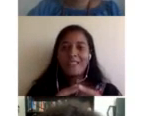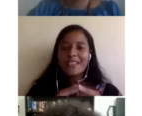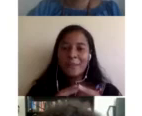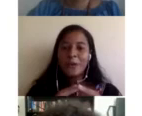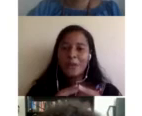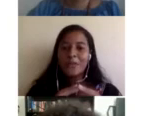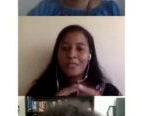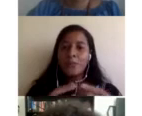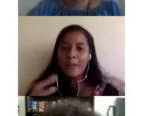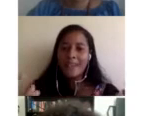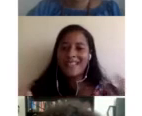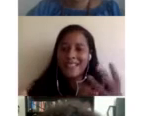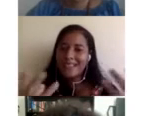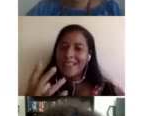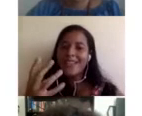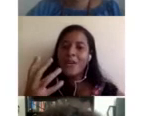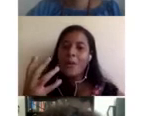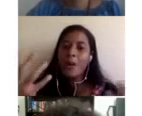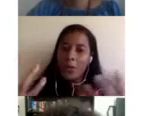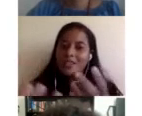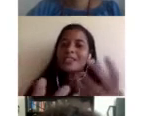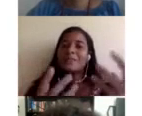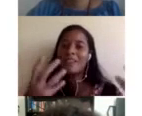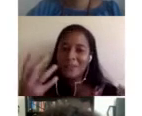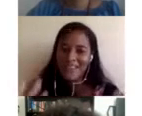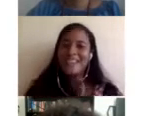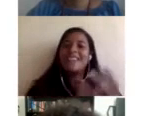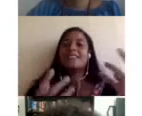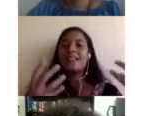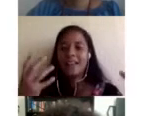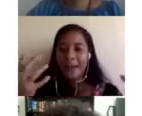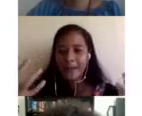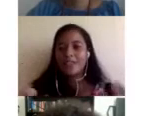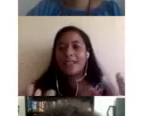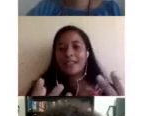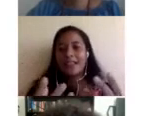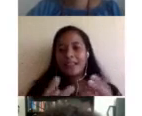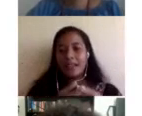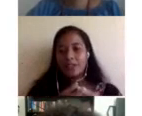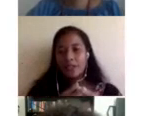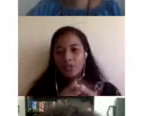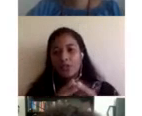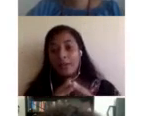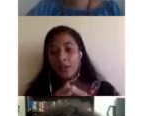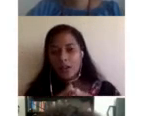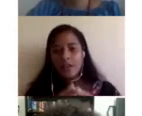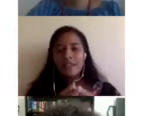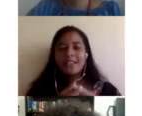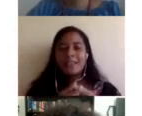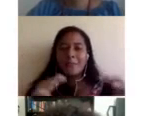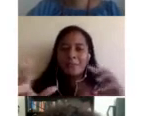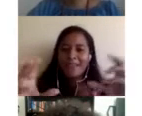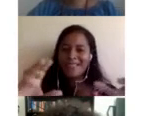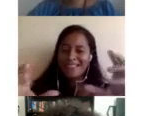vai conseguir, pelo menos em um mês, né, ter uma outra também experiência a partir dessa realidade que se desdobra